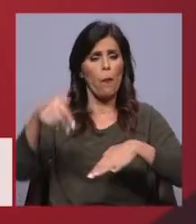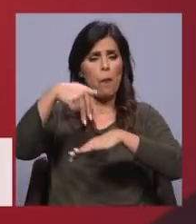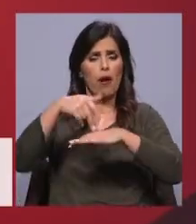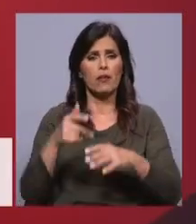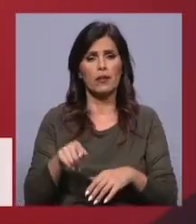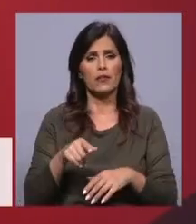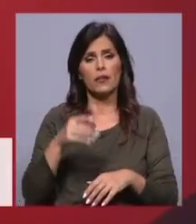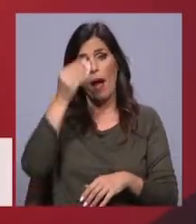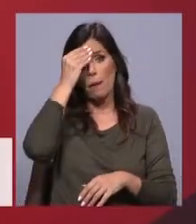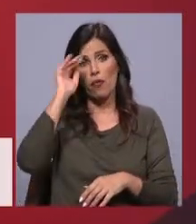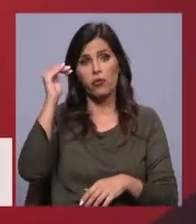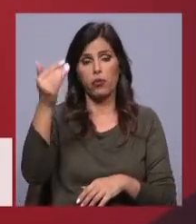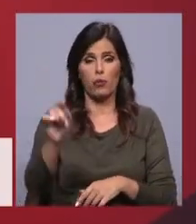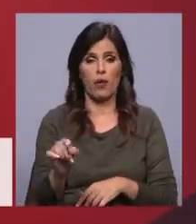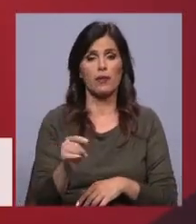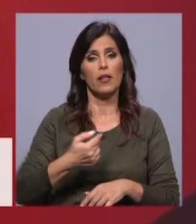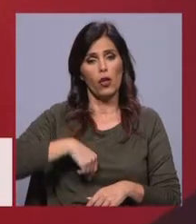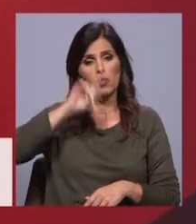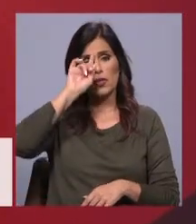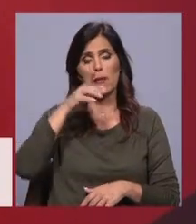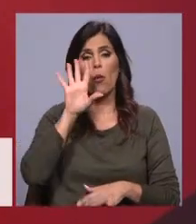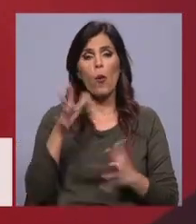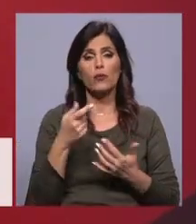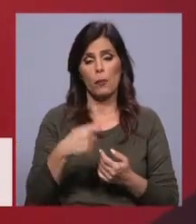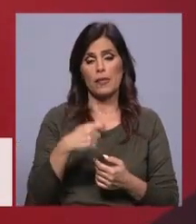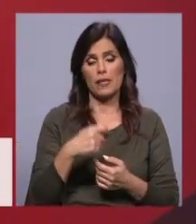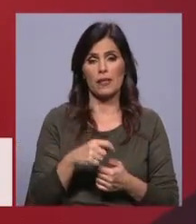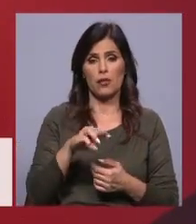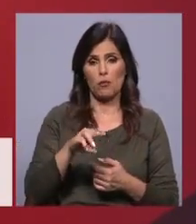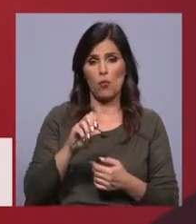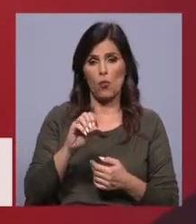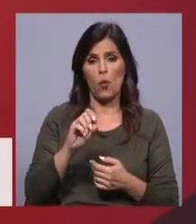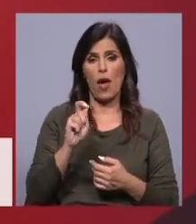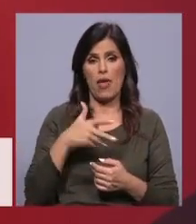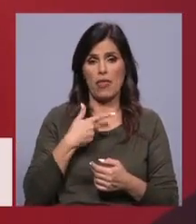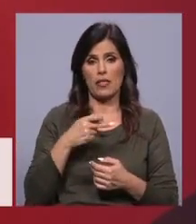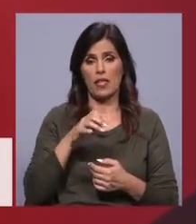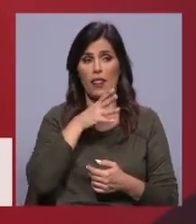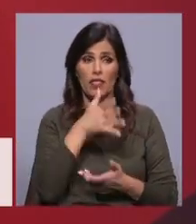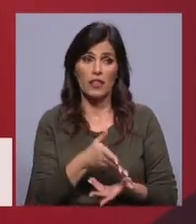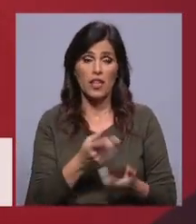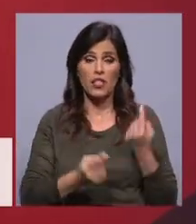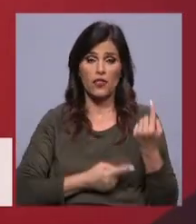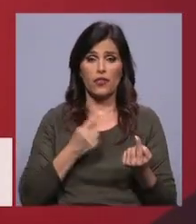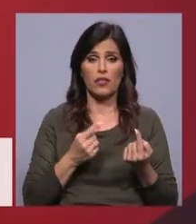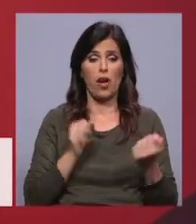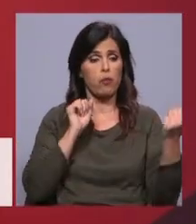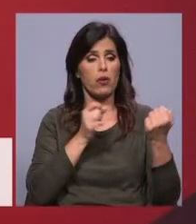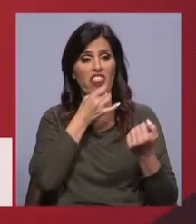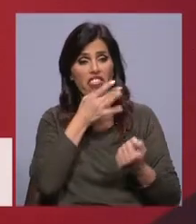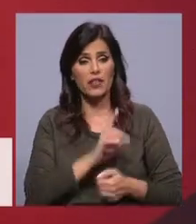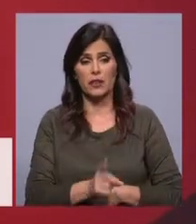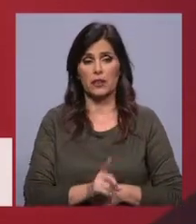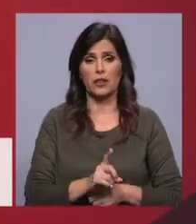isto também é uma lição para o futuro e ficamos a saber quando o Presidente Carlos moedas Muitas vezes os dias se vitimiza diz que é Oposição não deixa